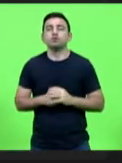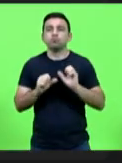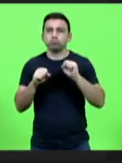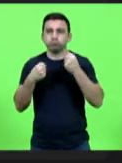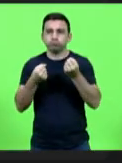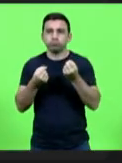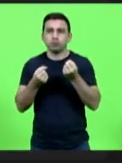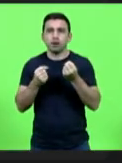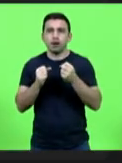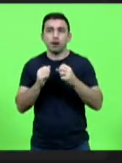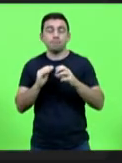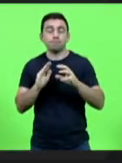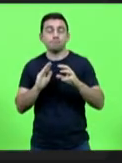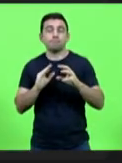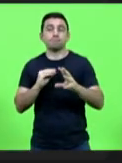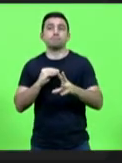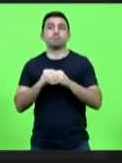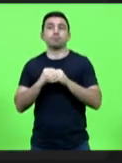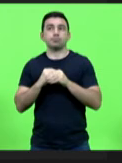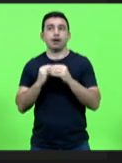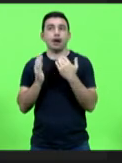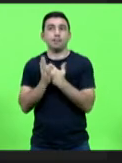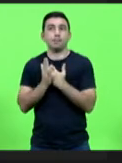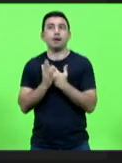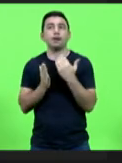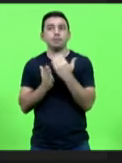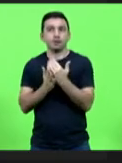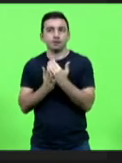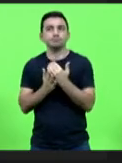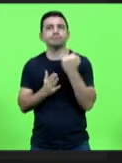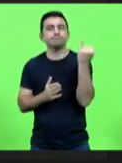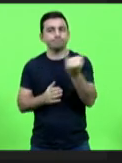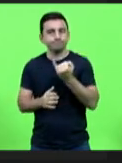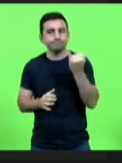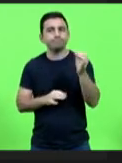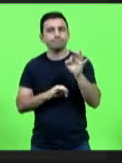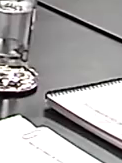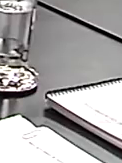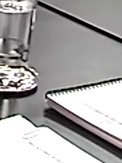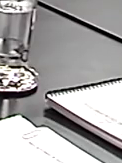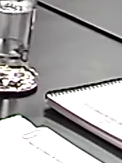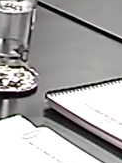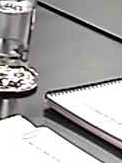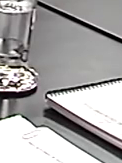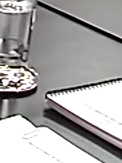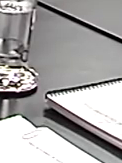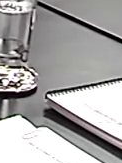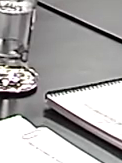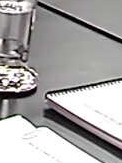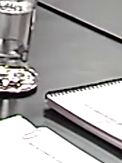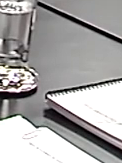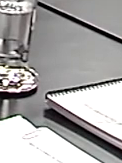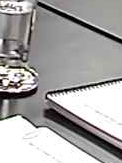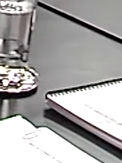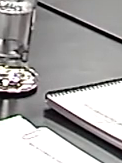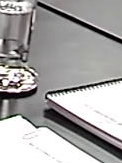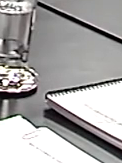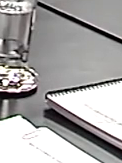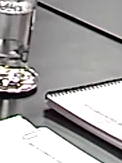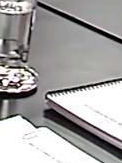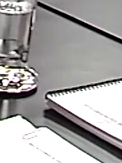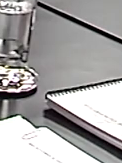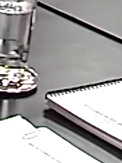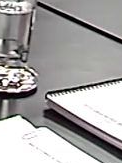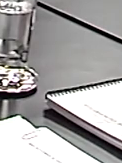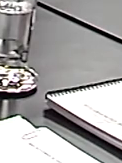Lei Aldir Blanc, que não foram repassados aos profissionais da cultura no ano passado e que estão no caixa do governo do